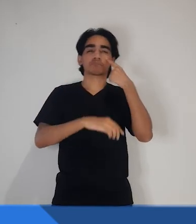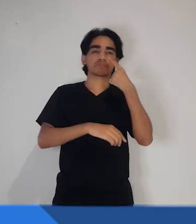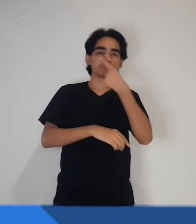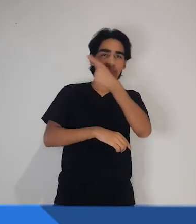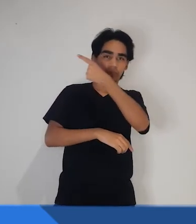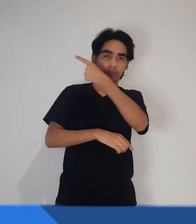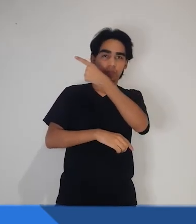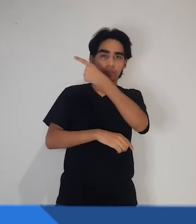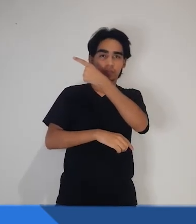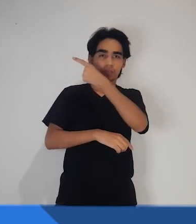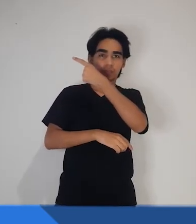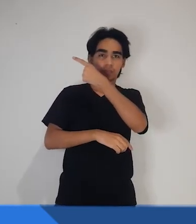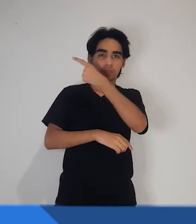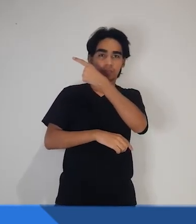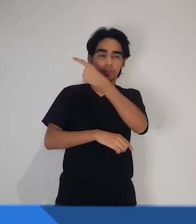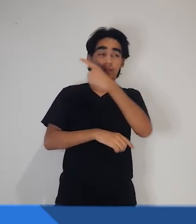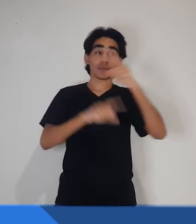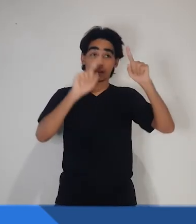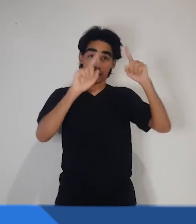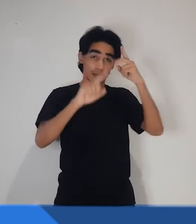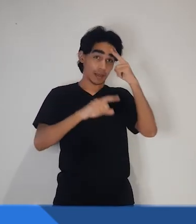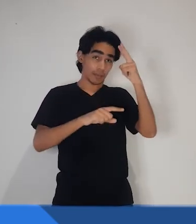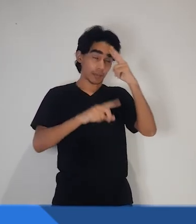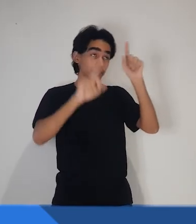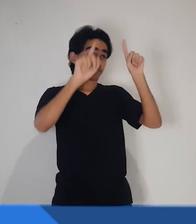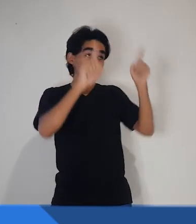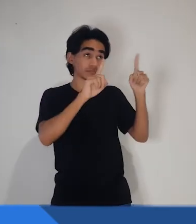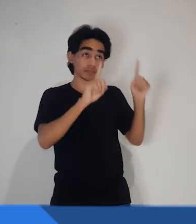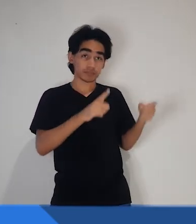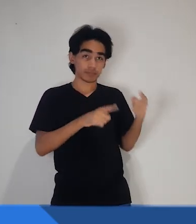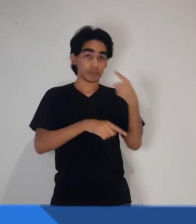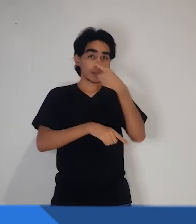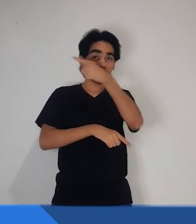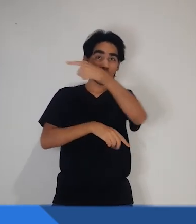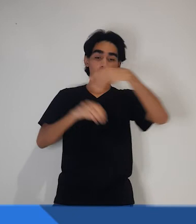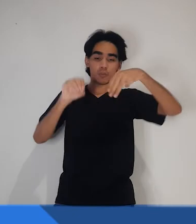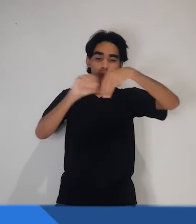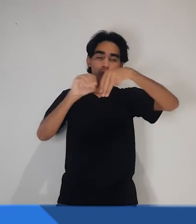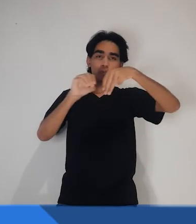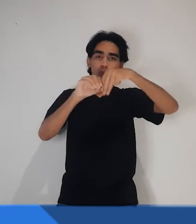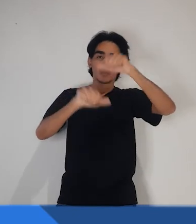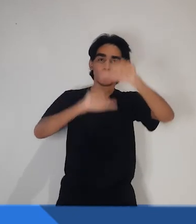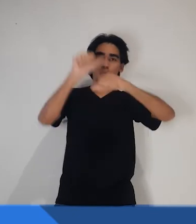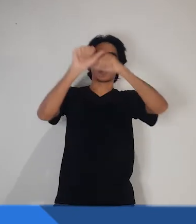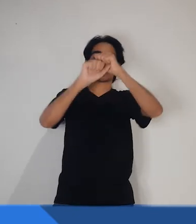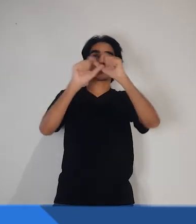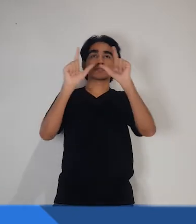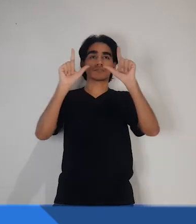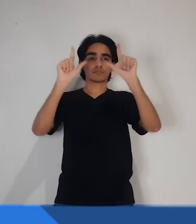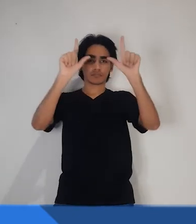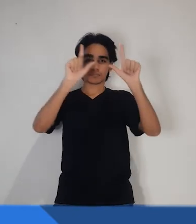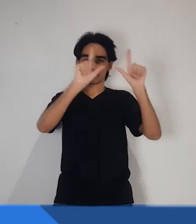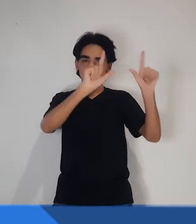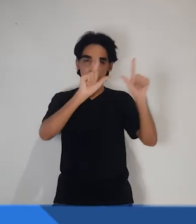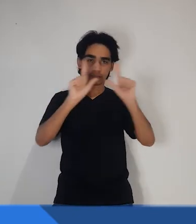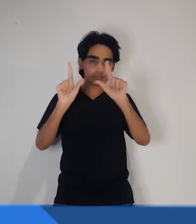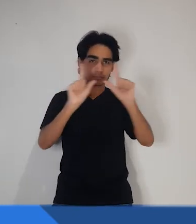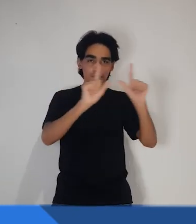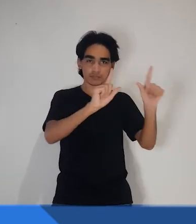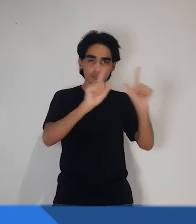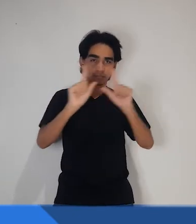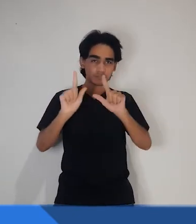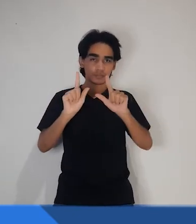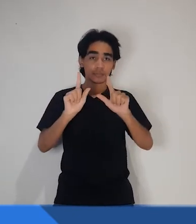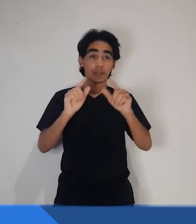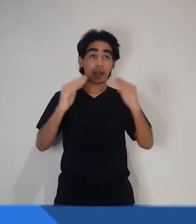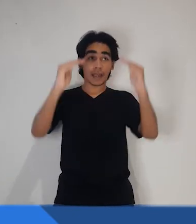gente colocou aqueles coringas, o Moodle coloca um quadradinho, uma lacuna, né? E aqui embaixo as